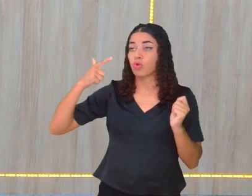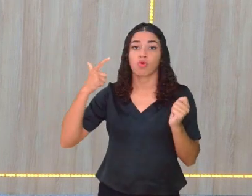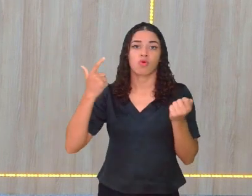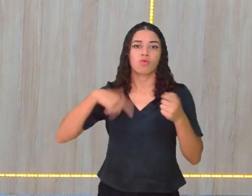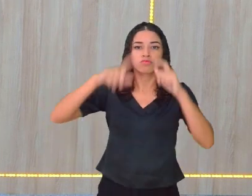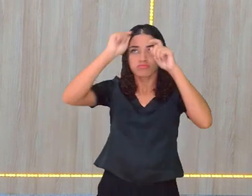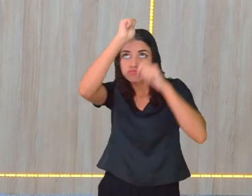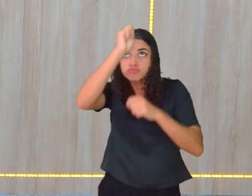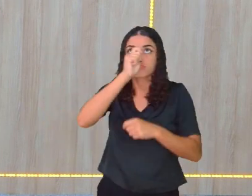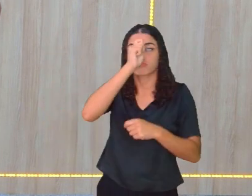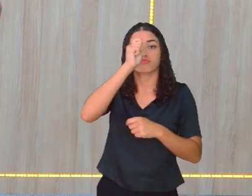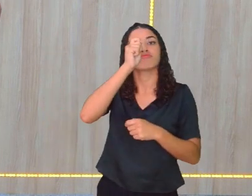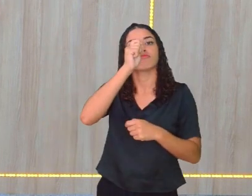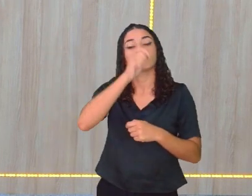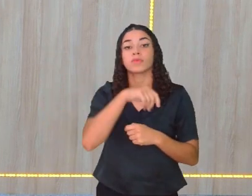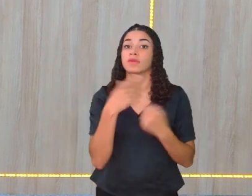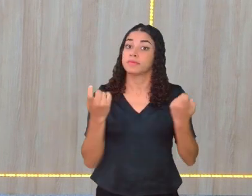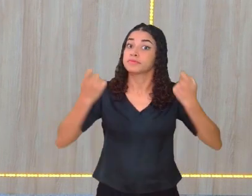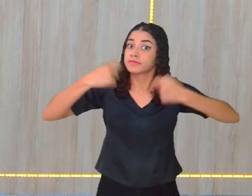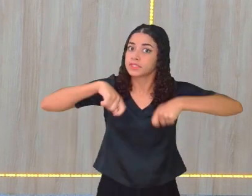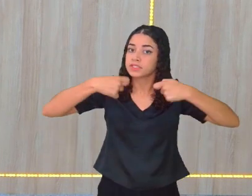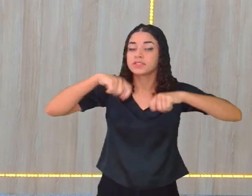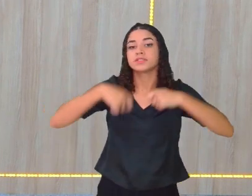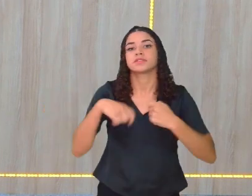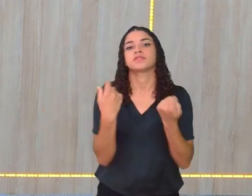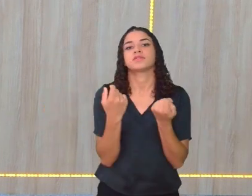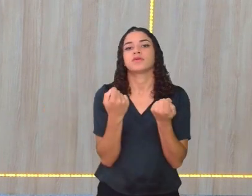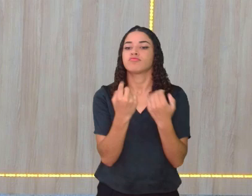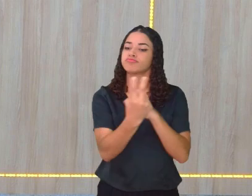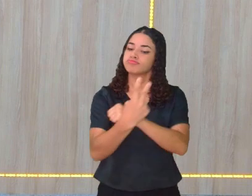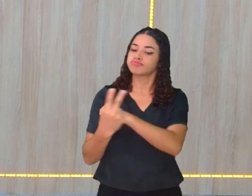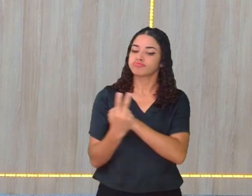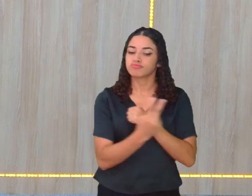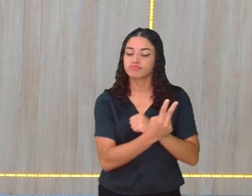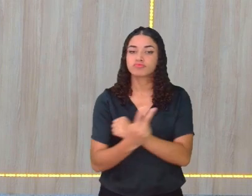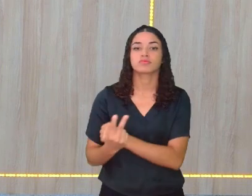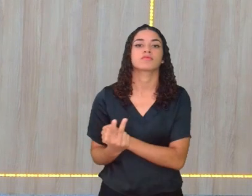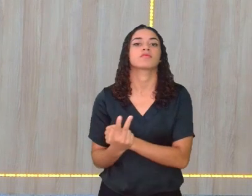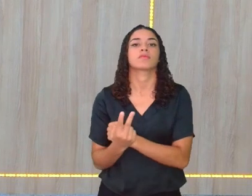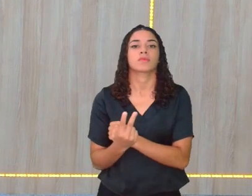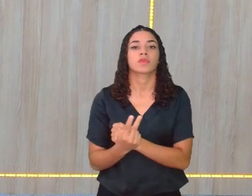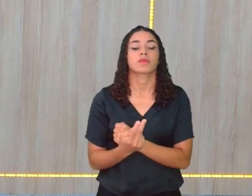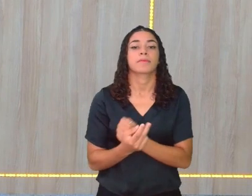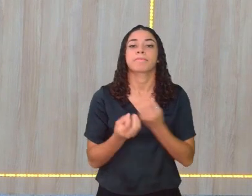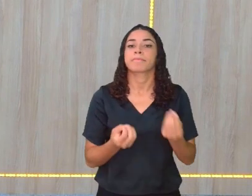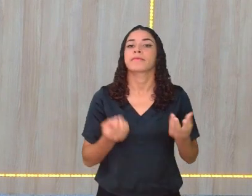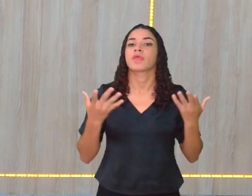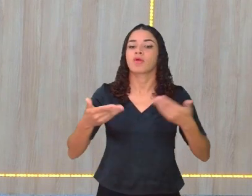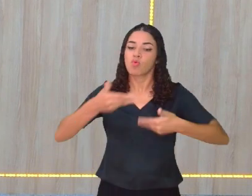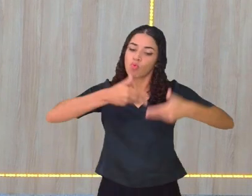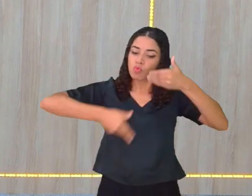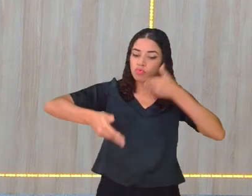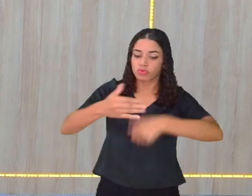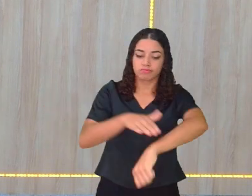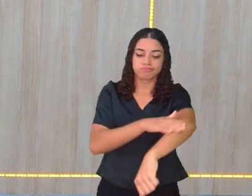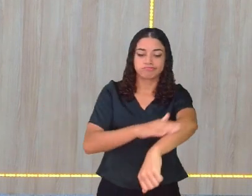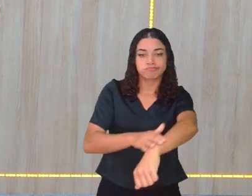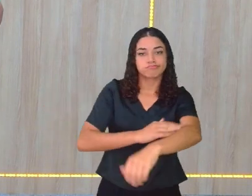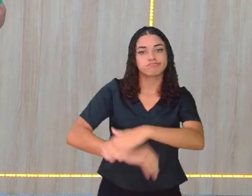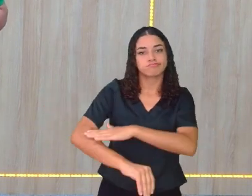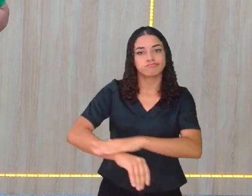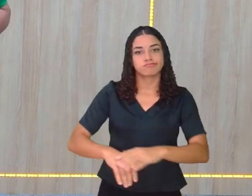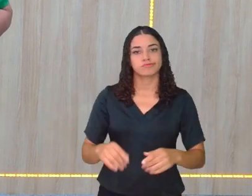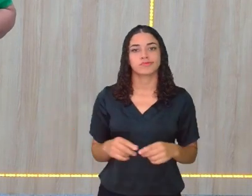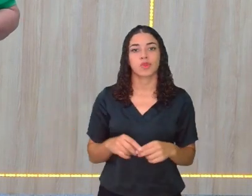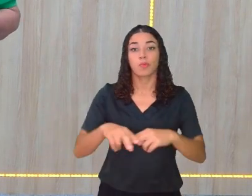boné, um chapéu, dá uma olhadinha aí, vê como é que vocês estão saindo para poder proteger a pele em relação aí aos